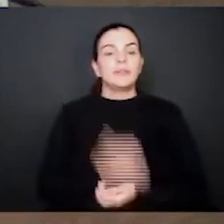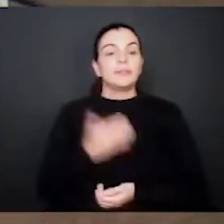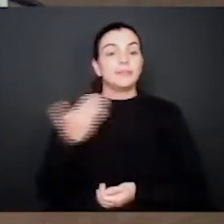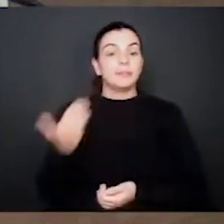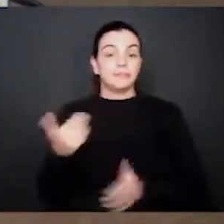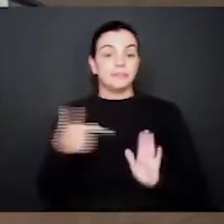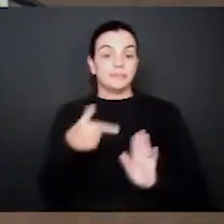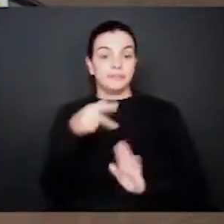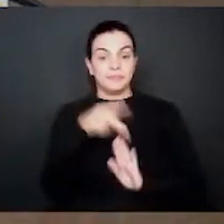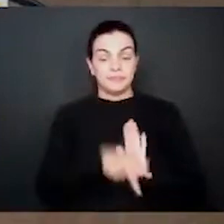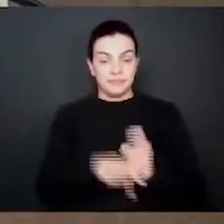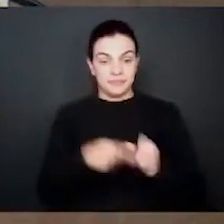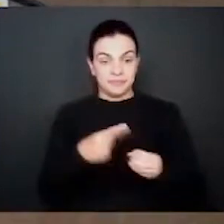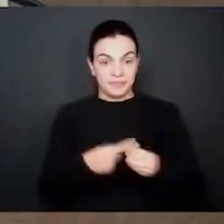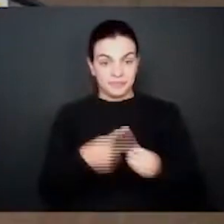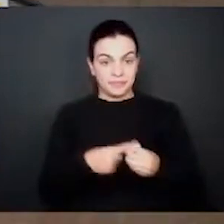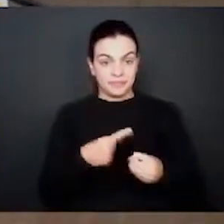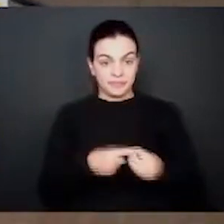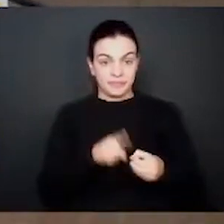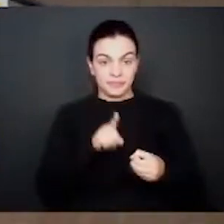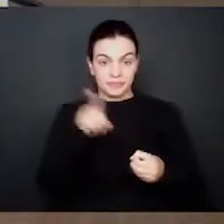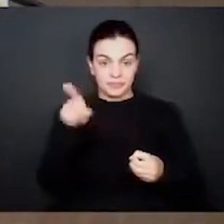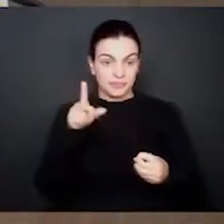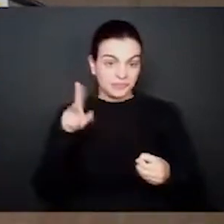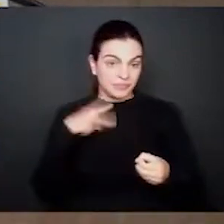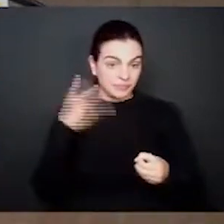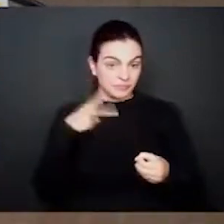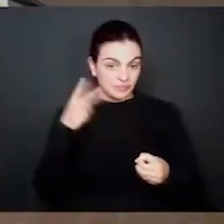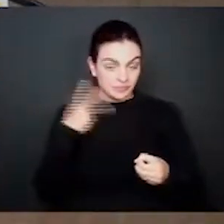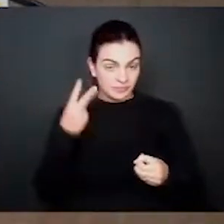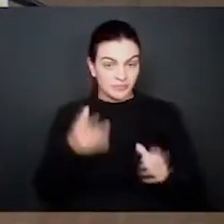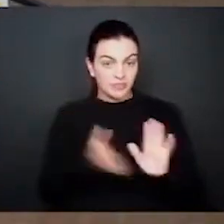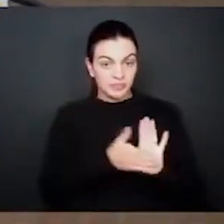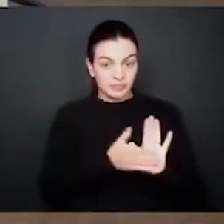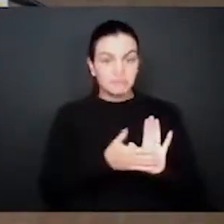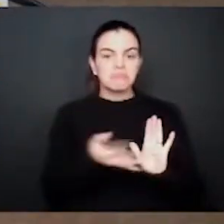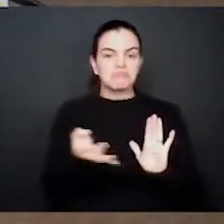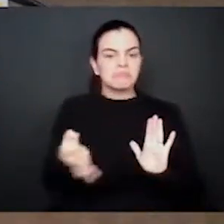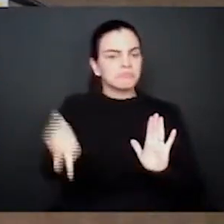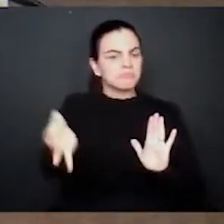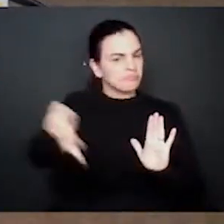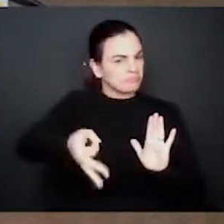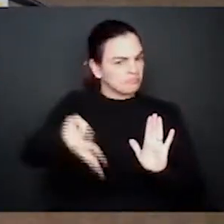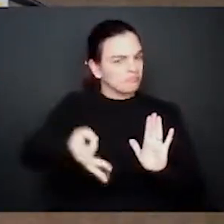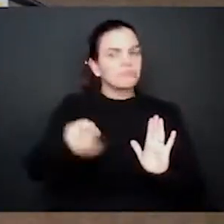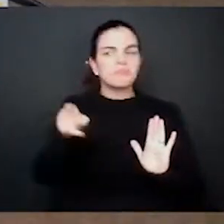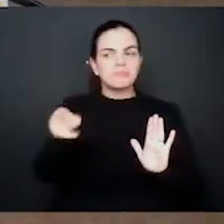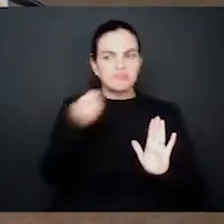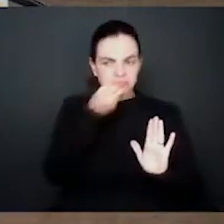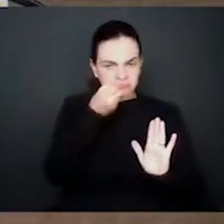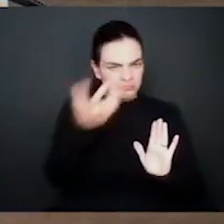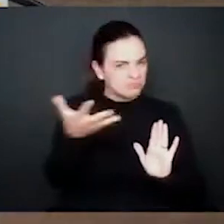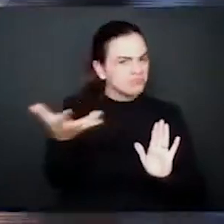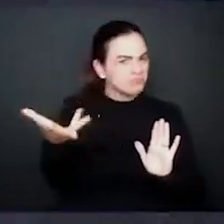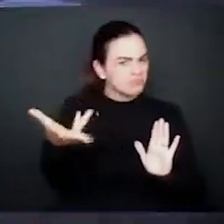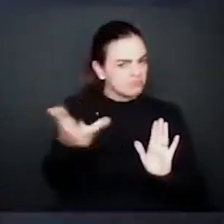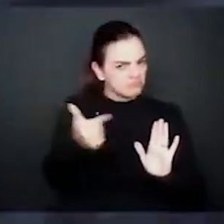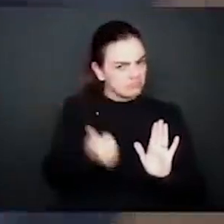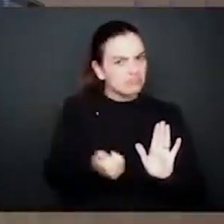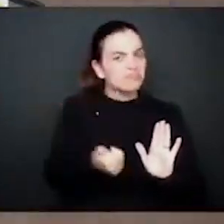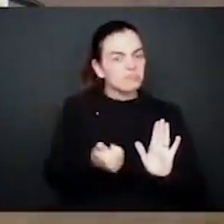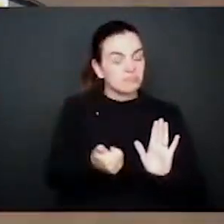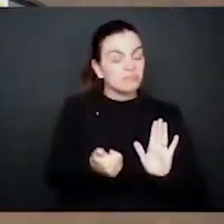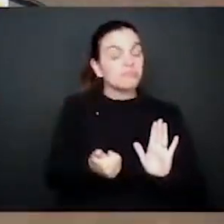proposto pelo vereador, muito fundamentado, e faço elogio aí ao projeto, ele